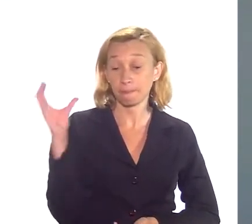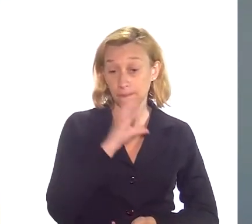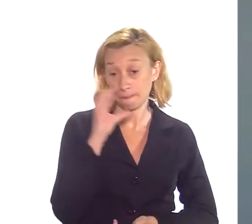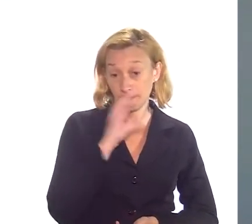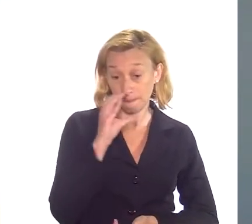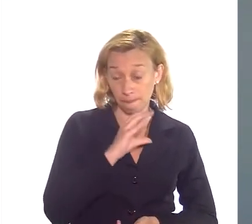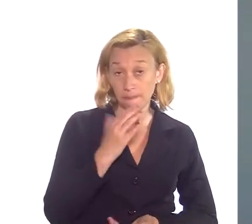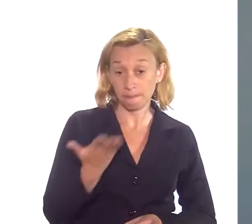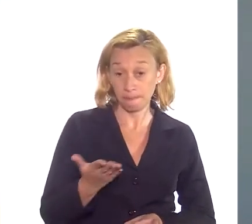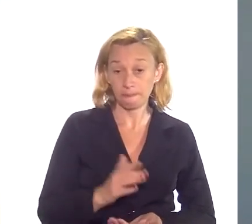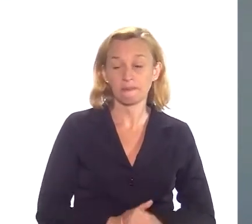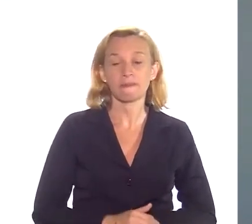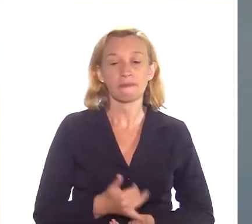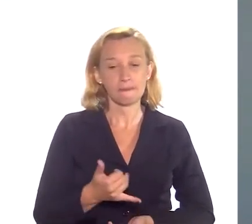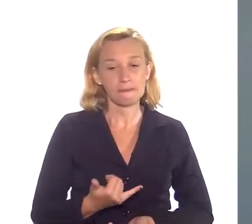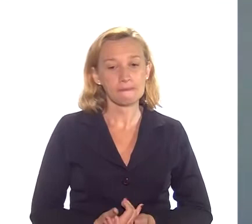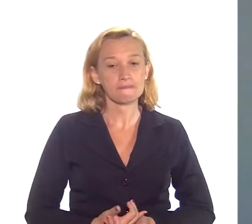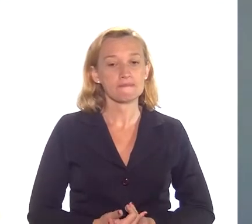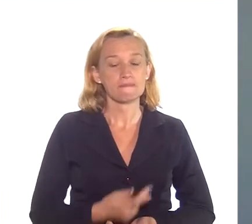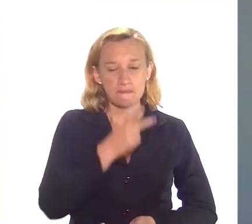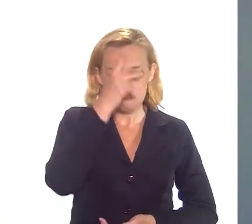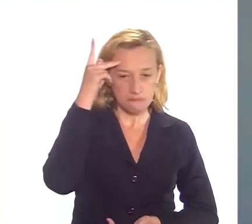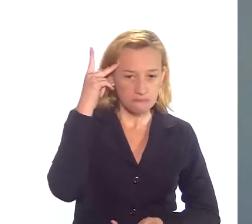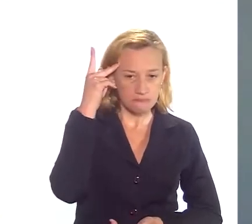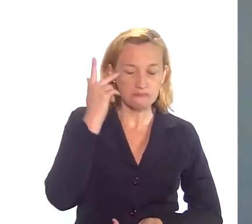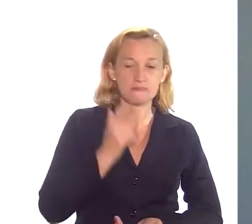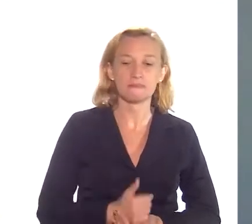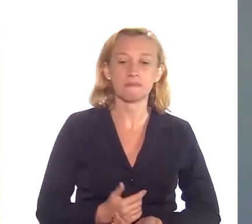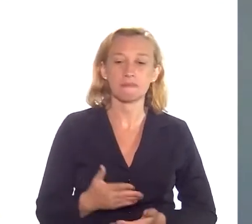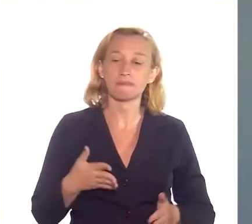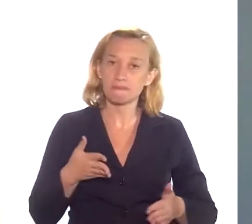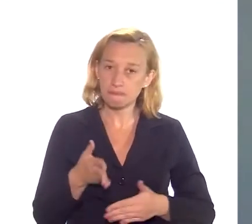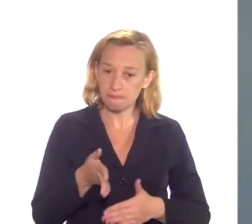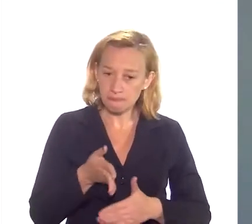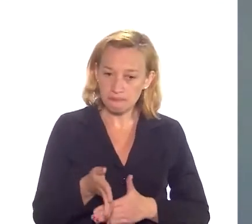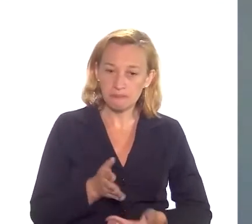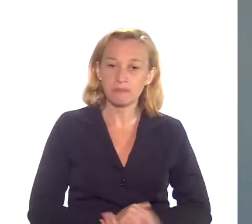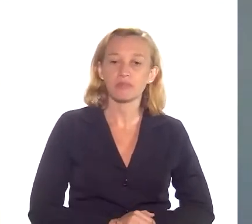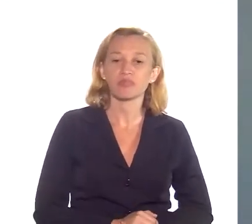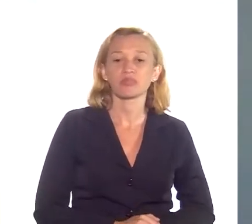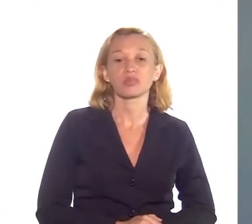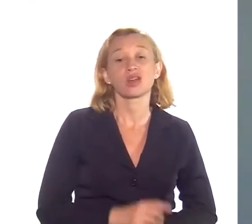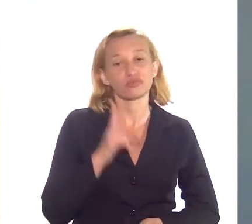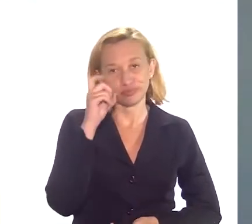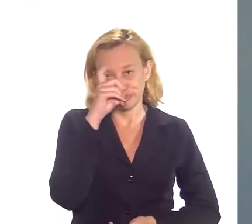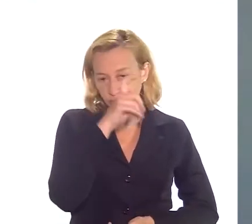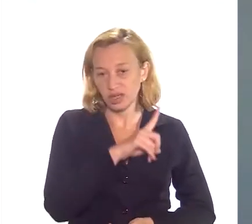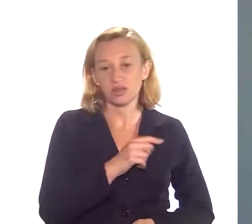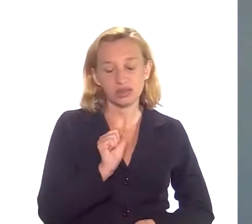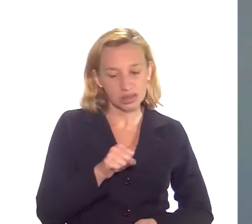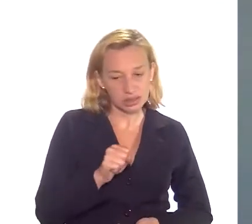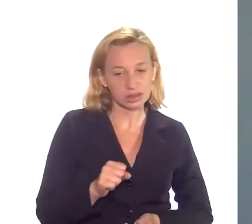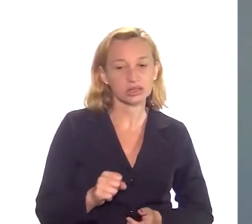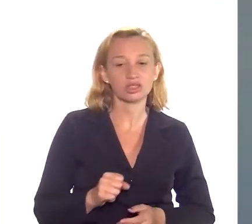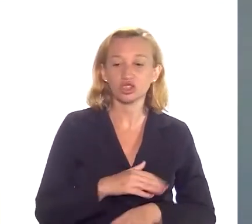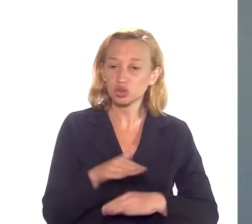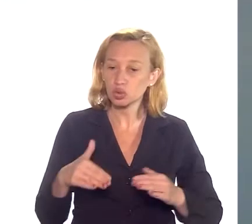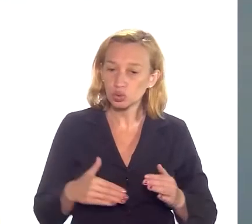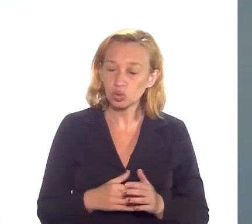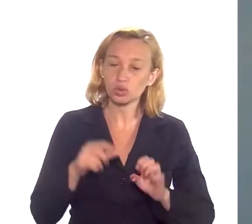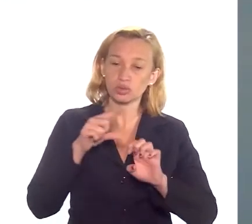auxílio emergencial, né, os mais vulneráveis no telefone, as pessoas passaram a ter esse acesso. Ainda é uma